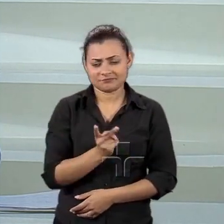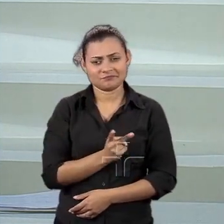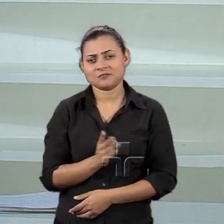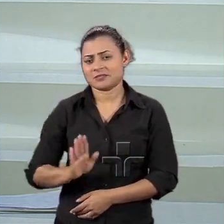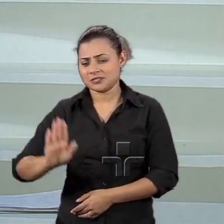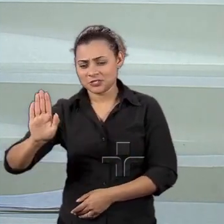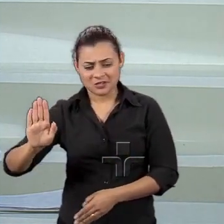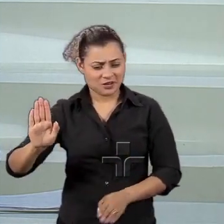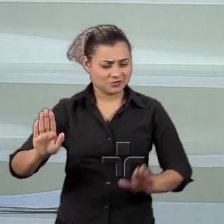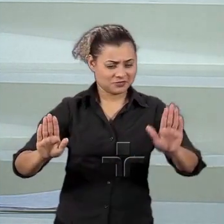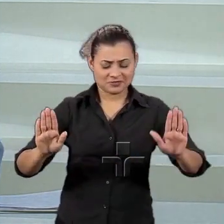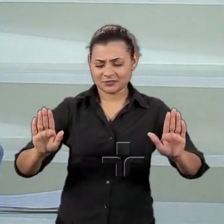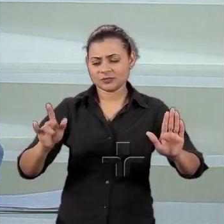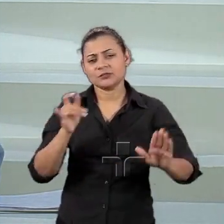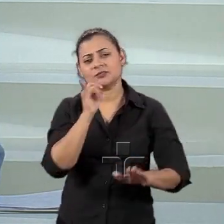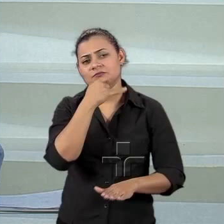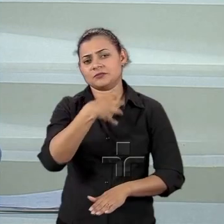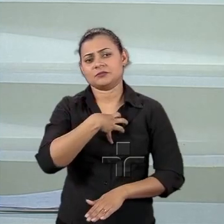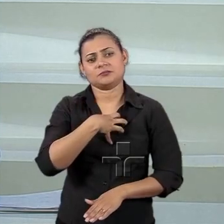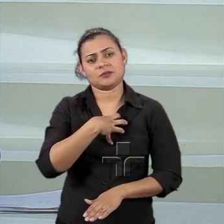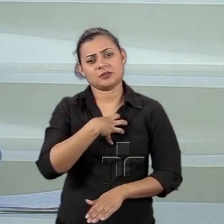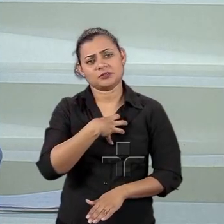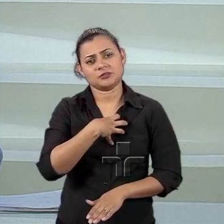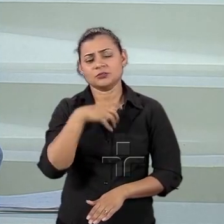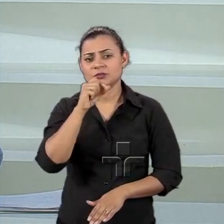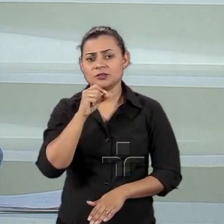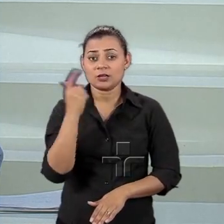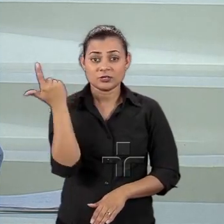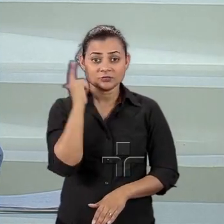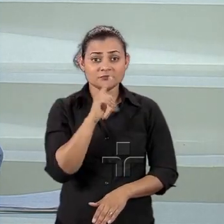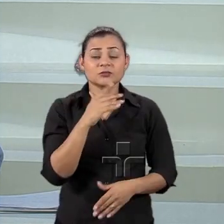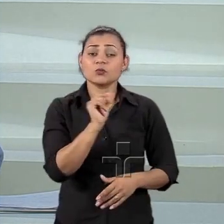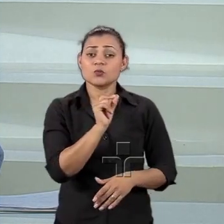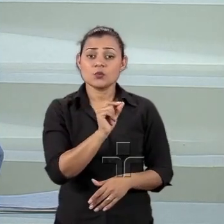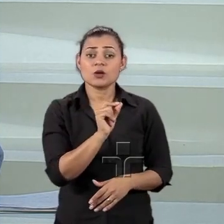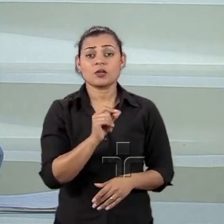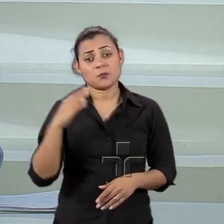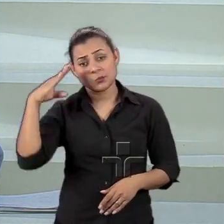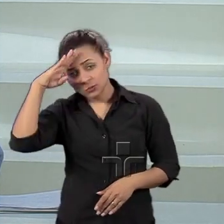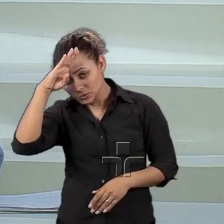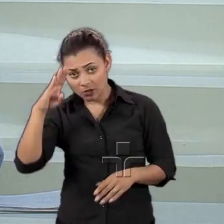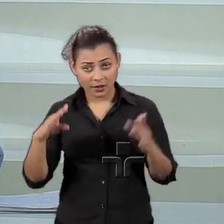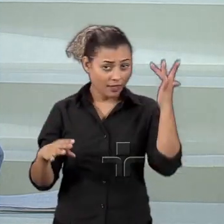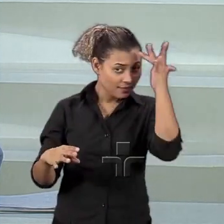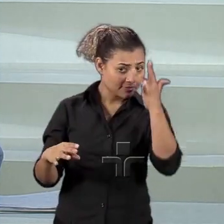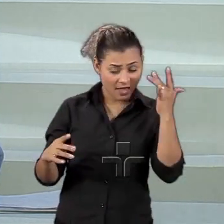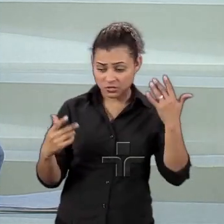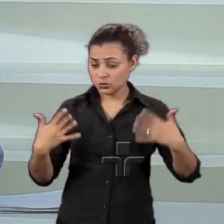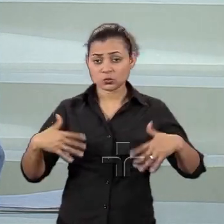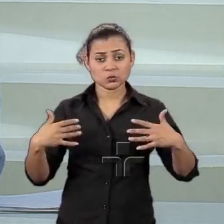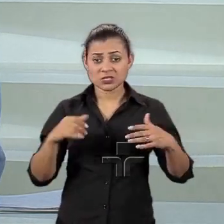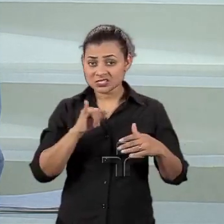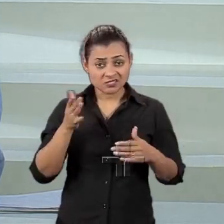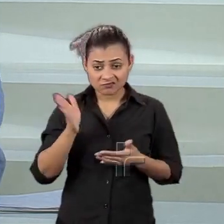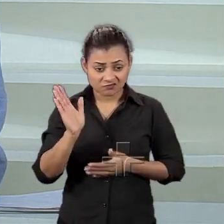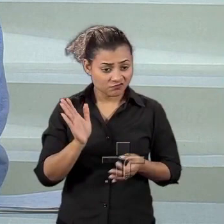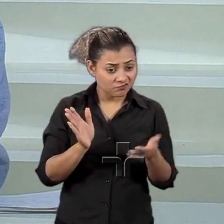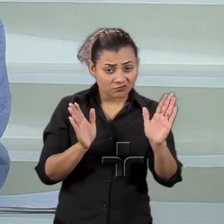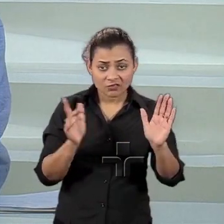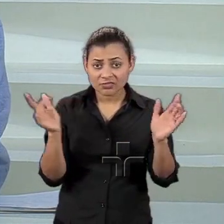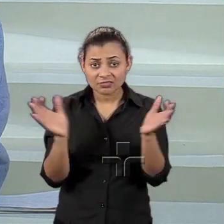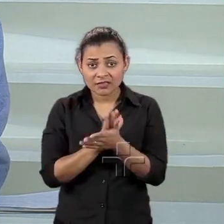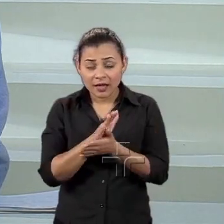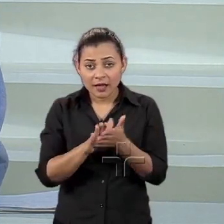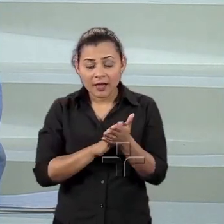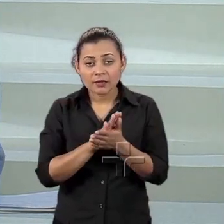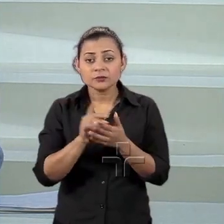essa infelicidade de vencer o candidato terceirizado do Lula ou o Bolsonaro, o Brasil vai entrar numa ditadura. Porque eu acho que a democracia brasileira